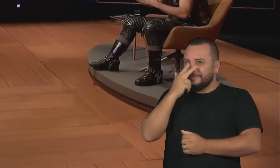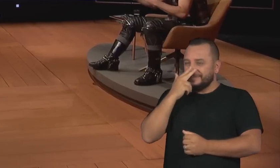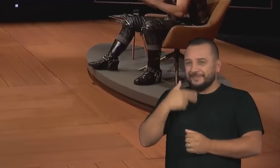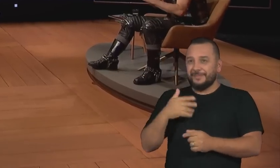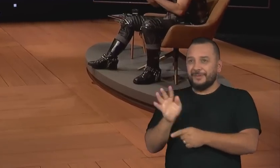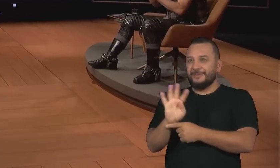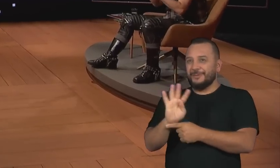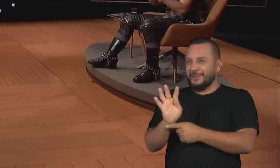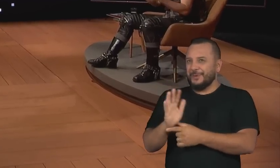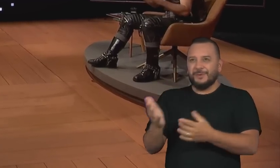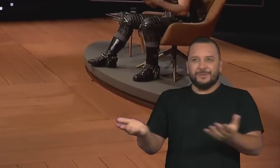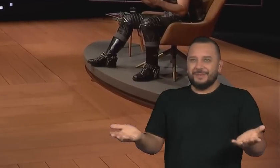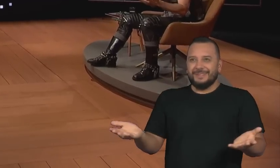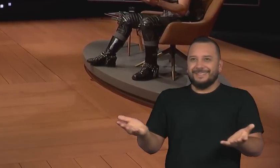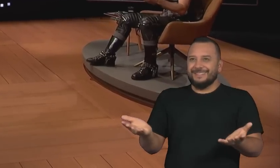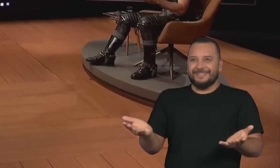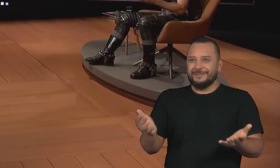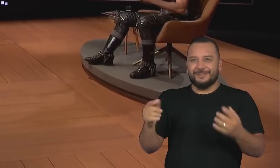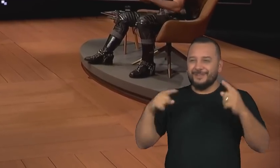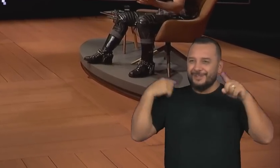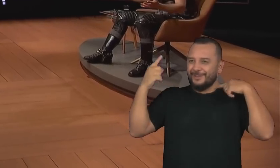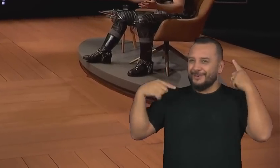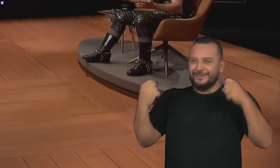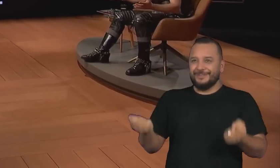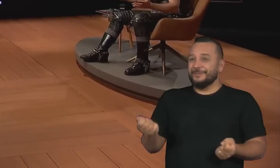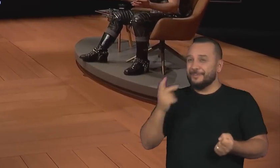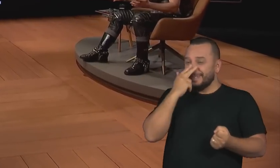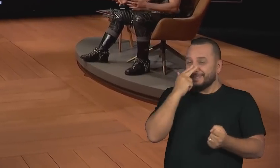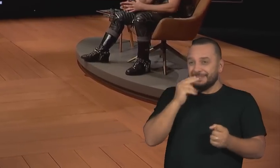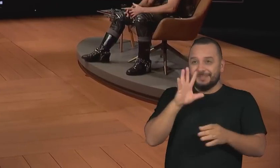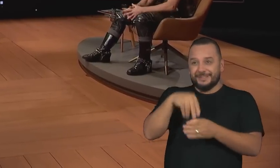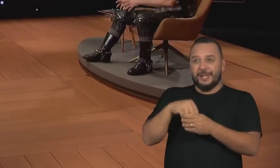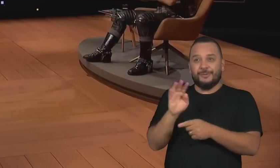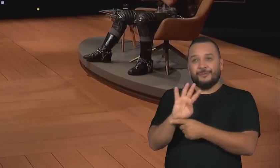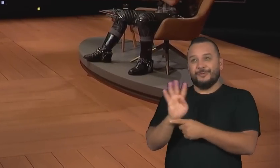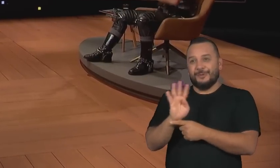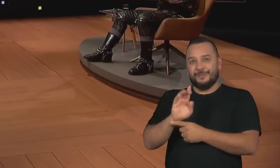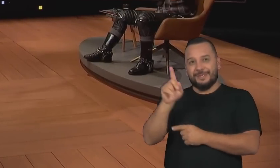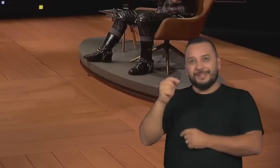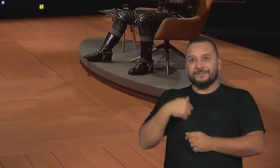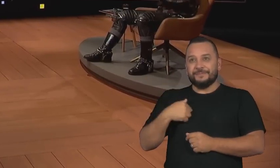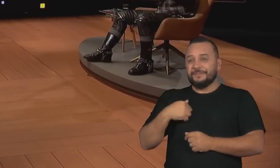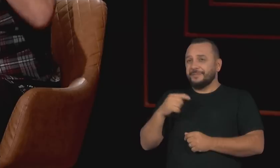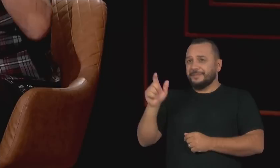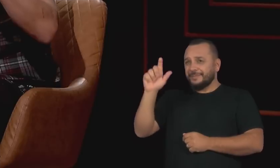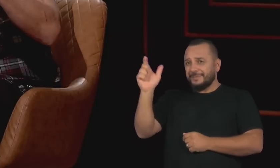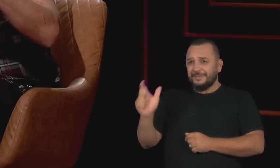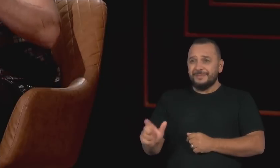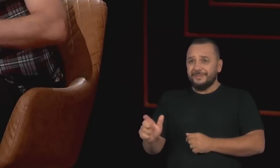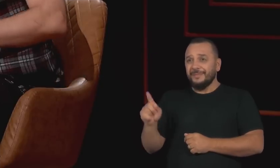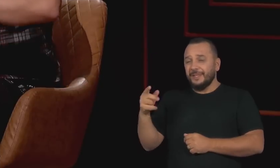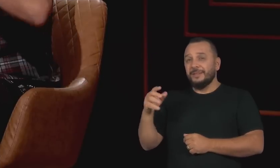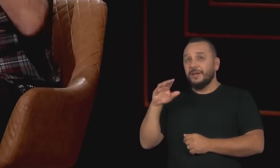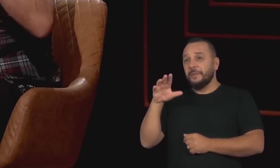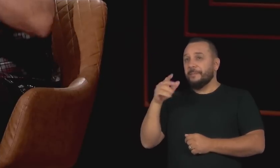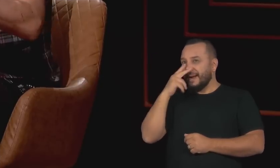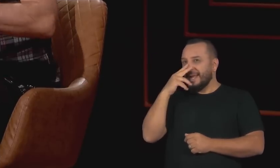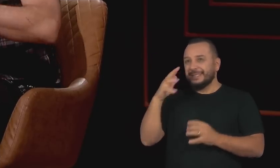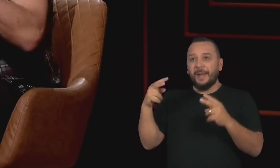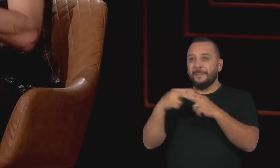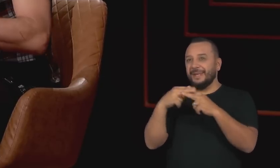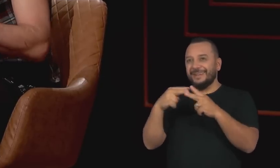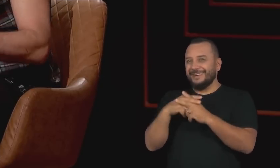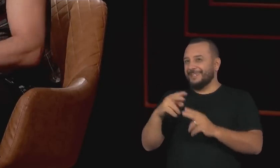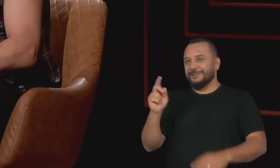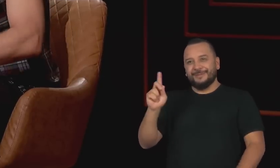Robert De Niro, era um negócio muito louco. Parecia que eu tava num filme mesmo, sabe? O jeito que eles falam. O italiano parece que tá sempre falando, parece que tá brigando, né? Mas não